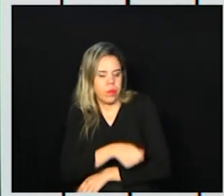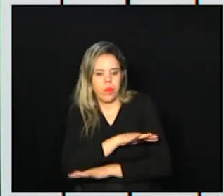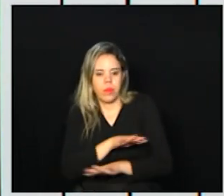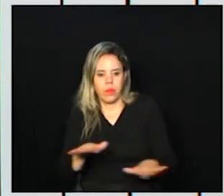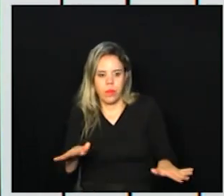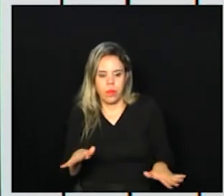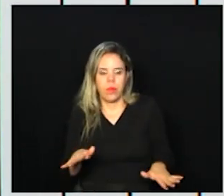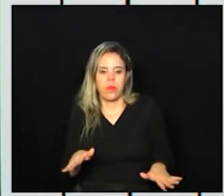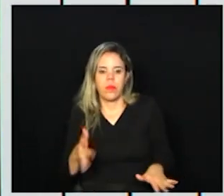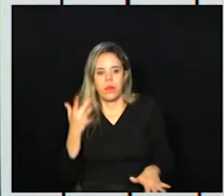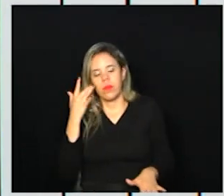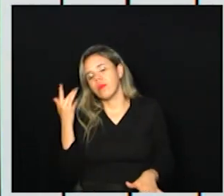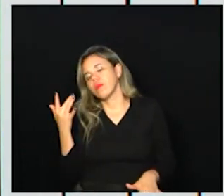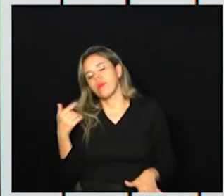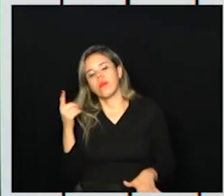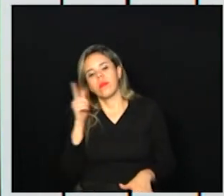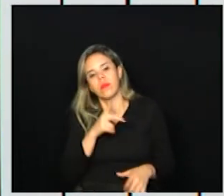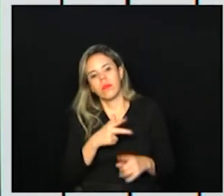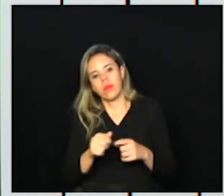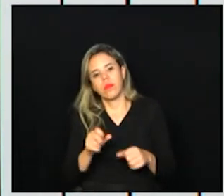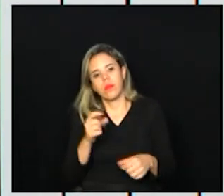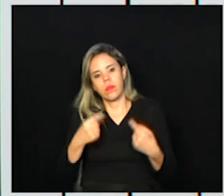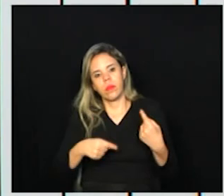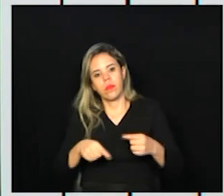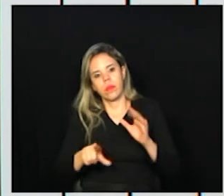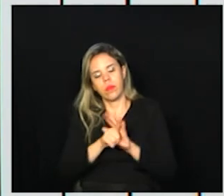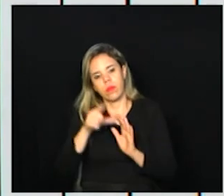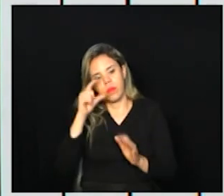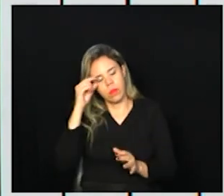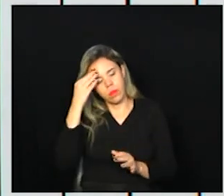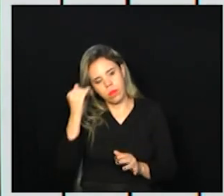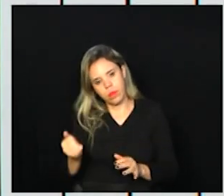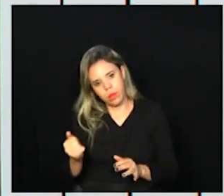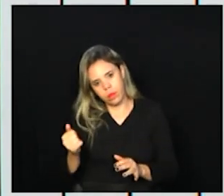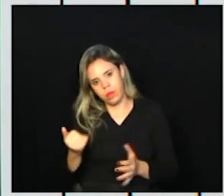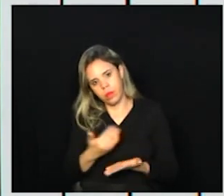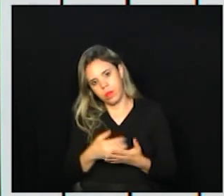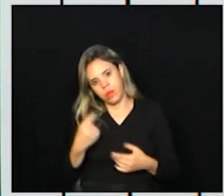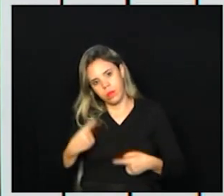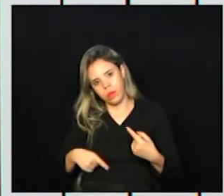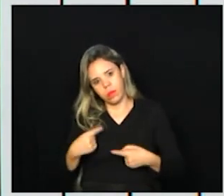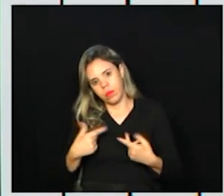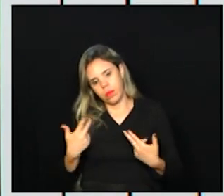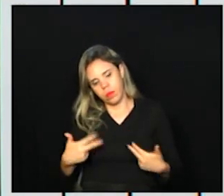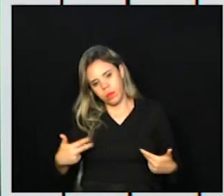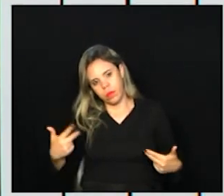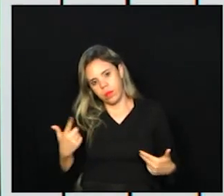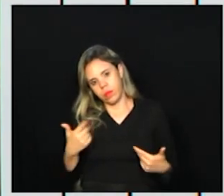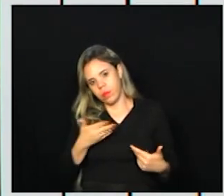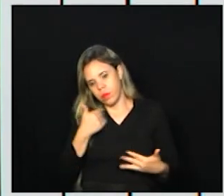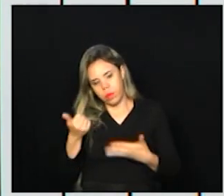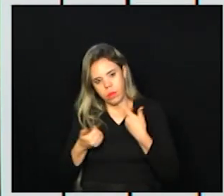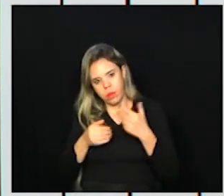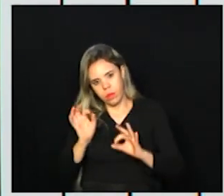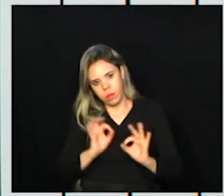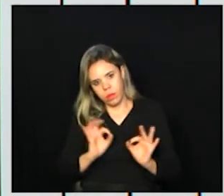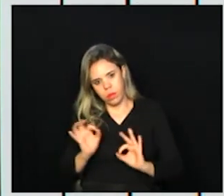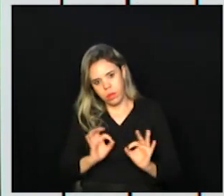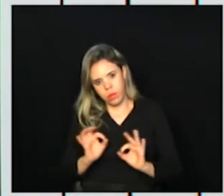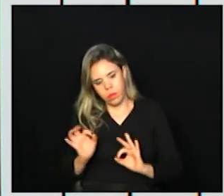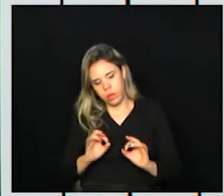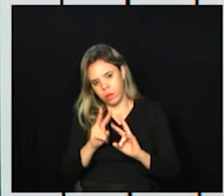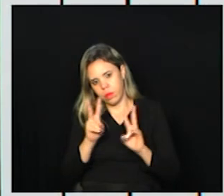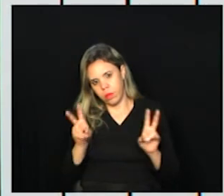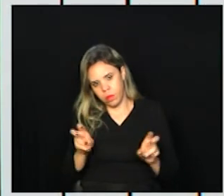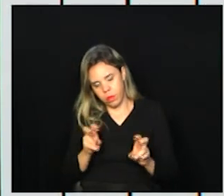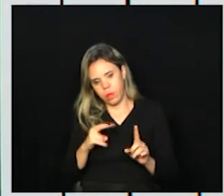assim, de fato, a gente vai conseguir parar de discutir a Lei Maria da Penha e começar a discutir melhorias em outros